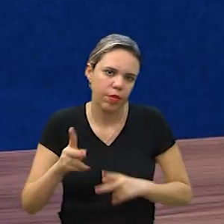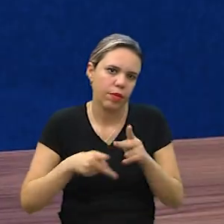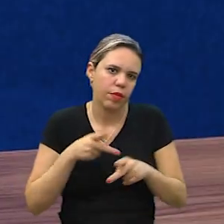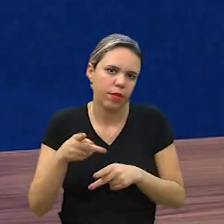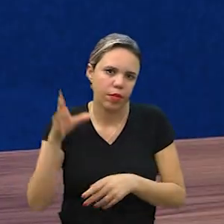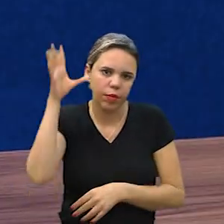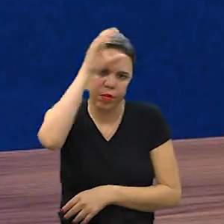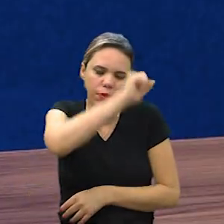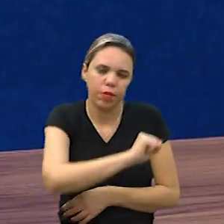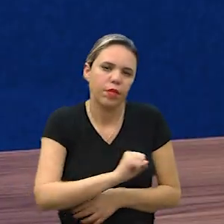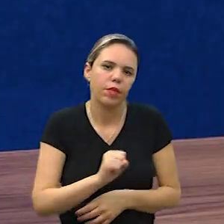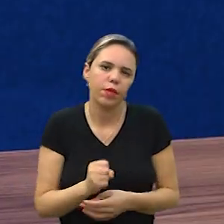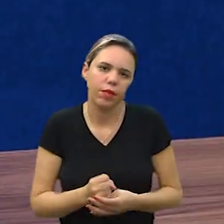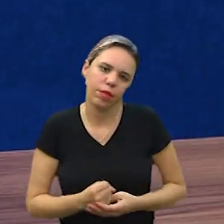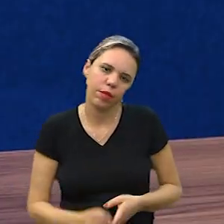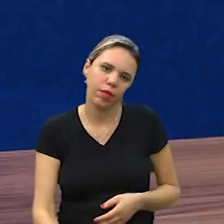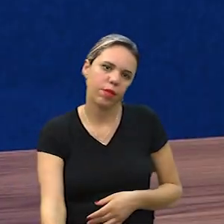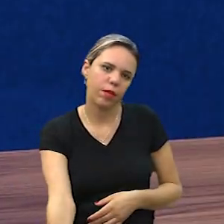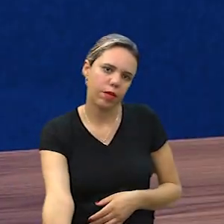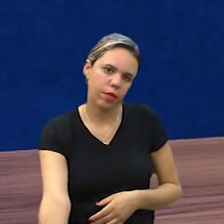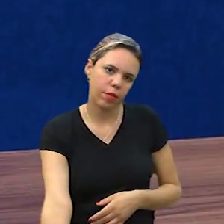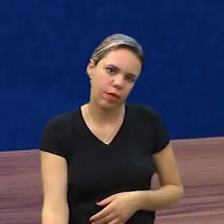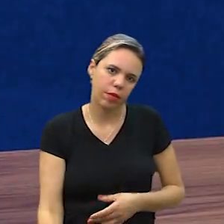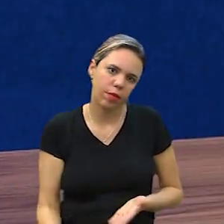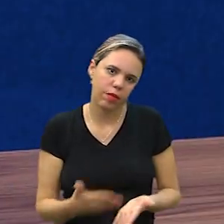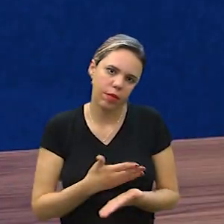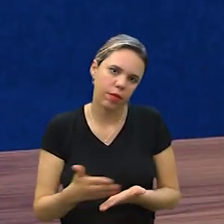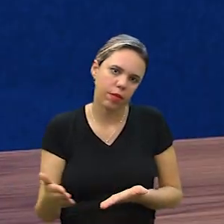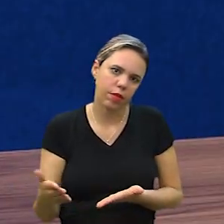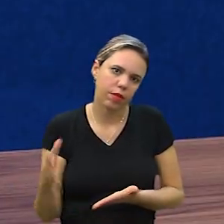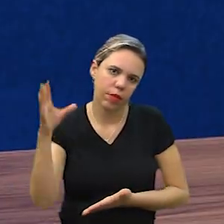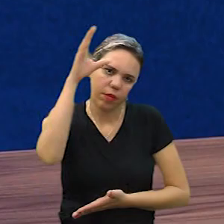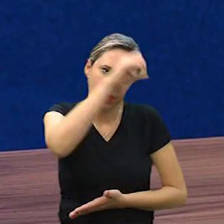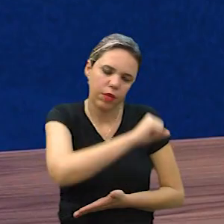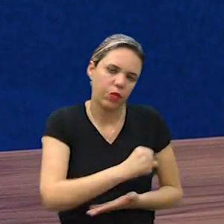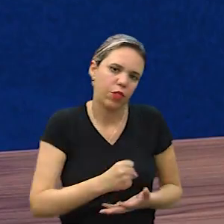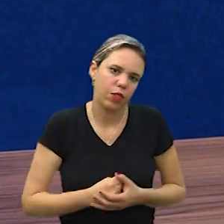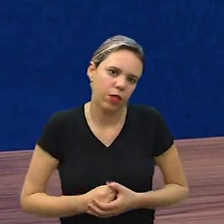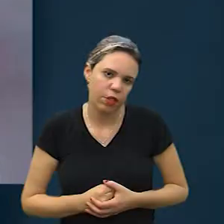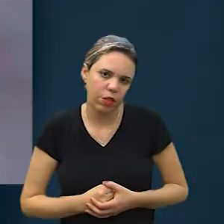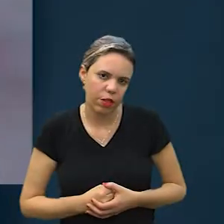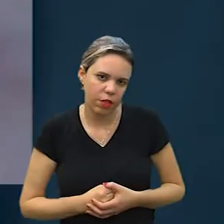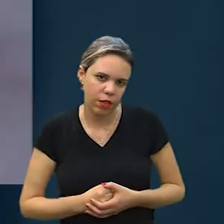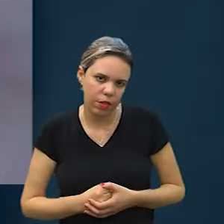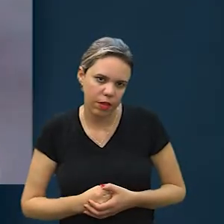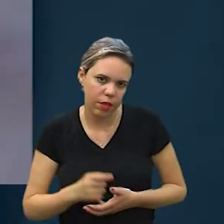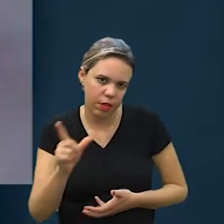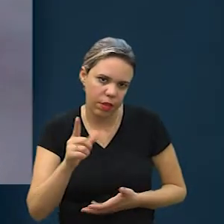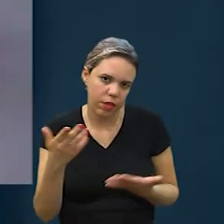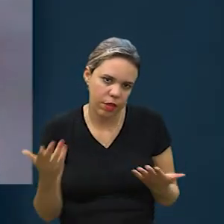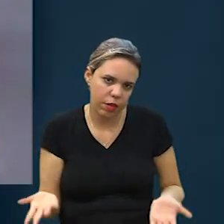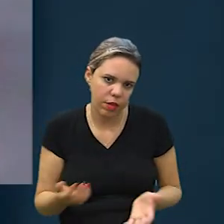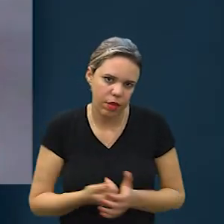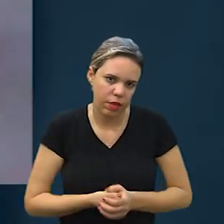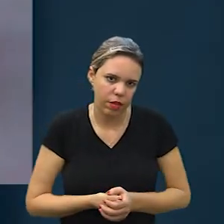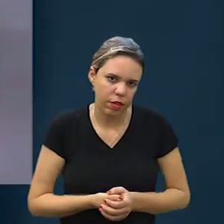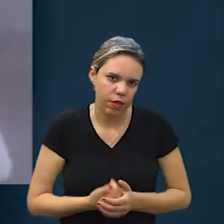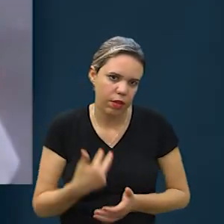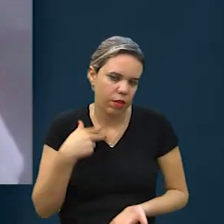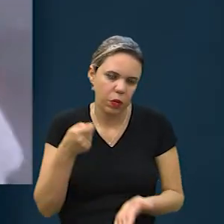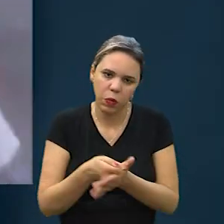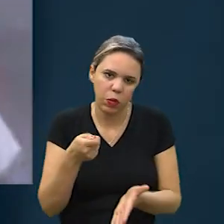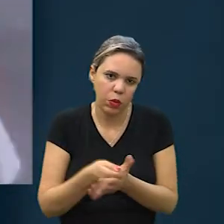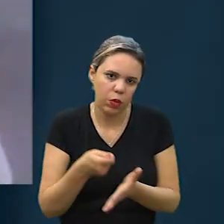Todo mundo está aprendendo, então, ainda, está nessa fase da aprendizagem. Claro, Nina, então, não dá